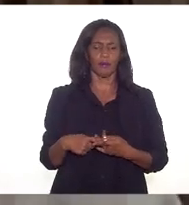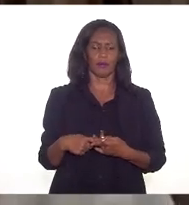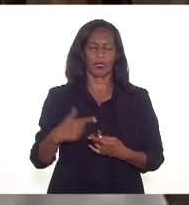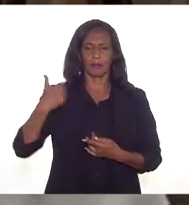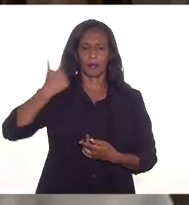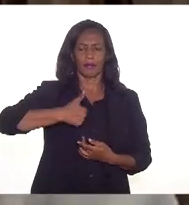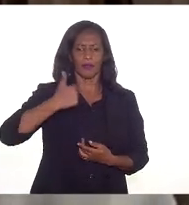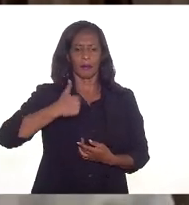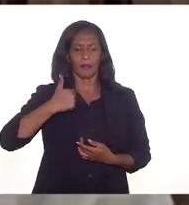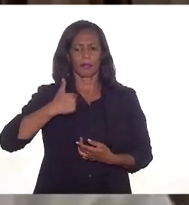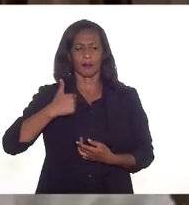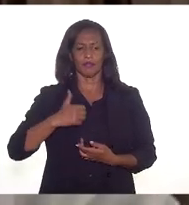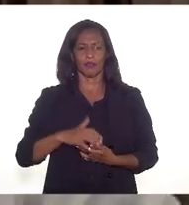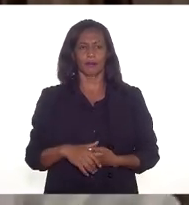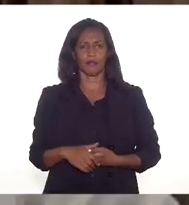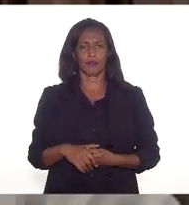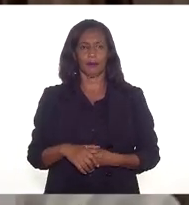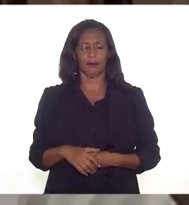primeiro lugar,